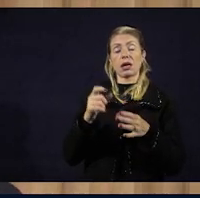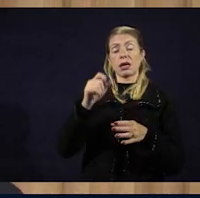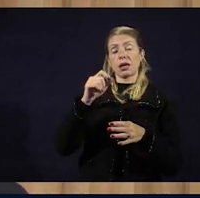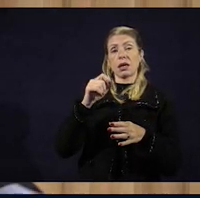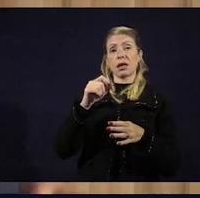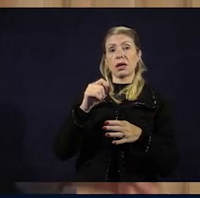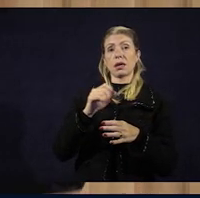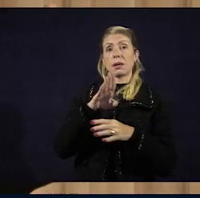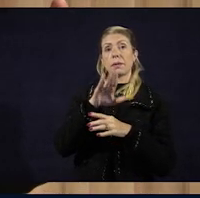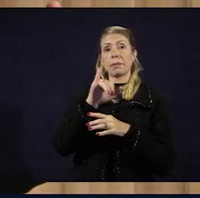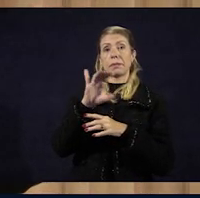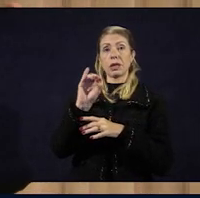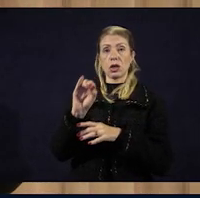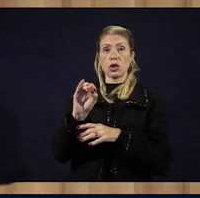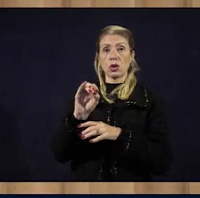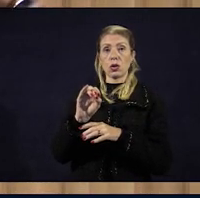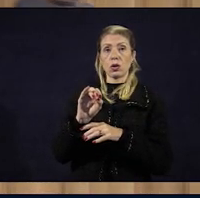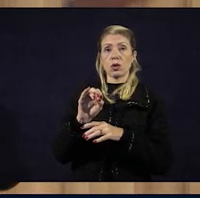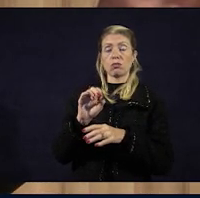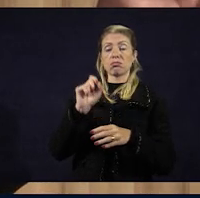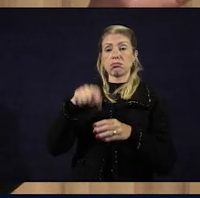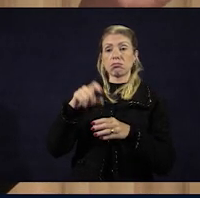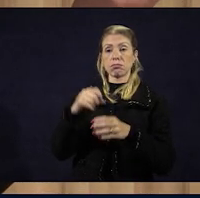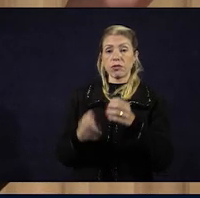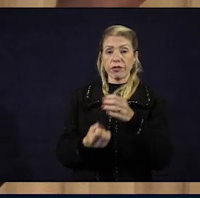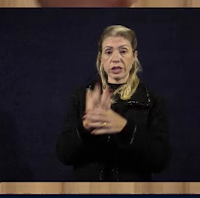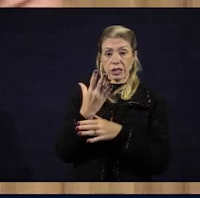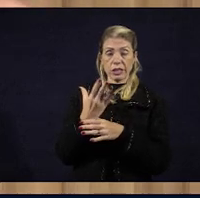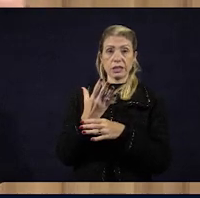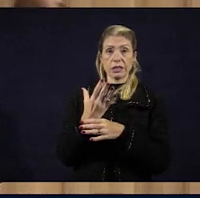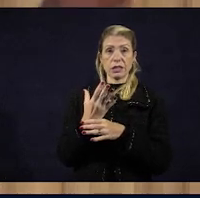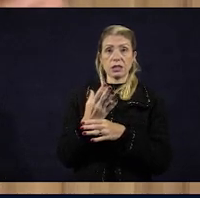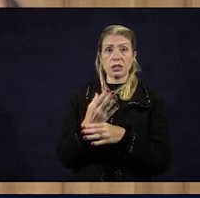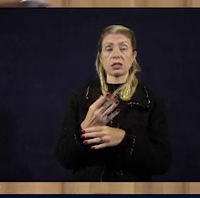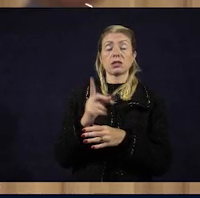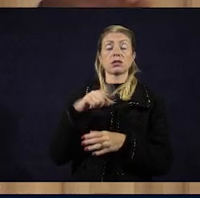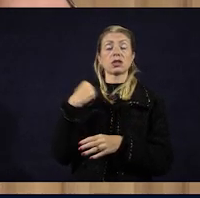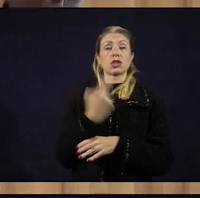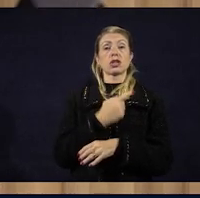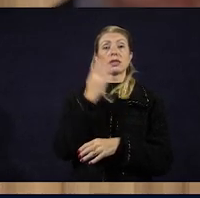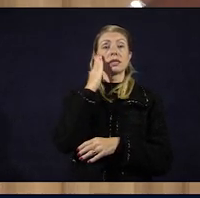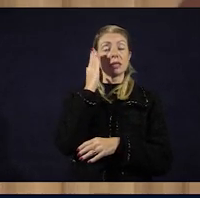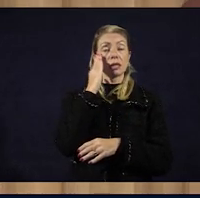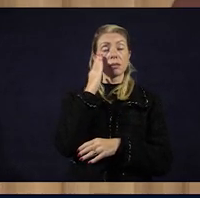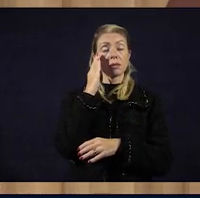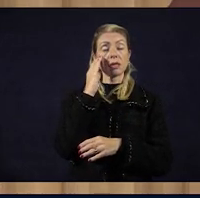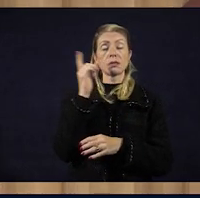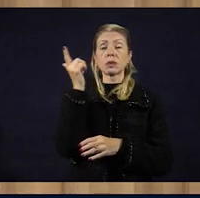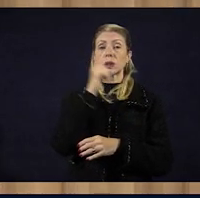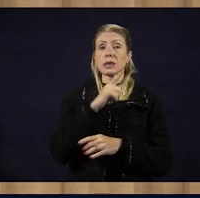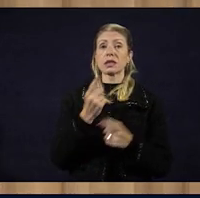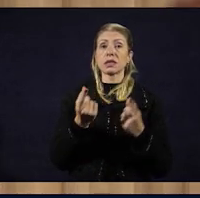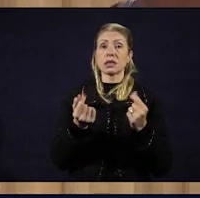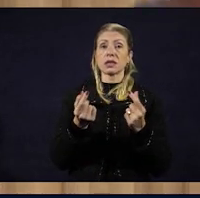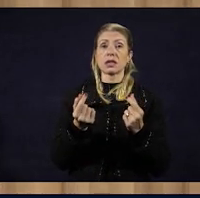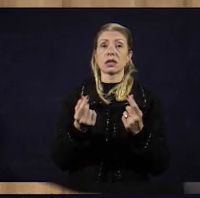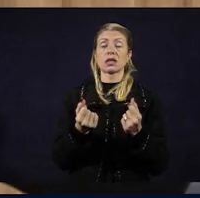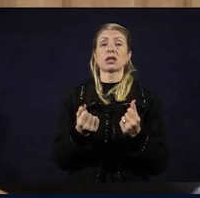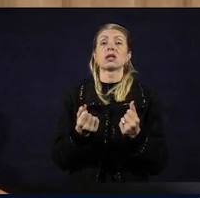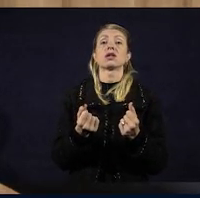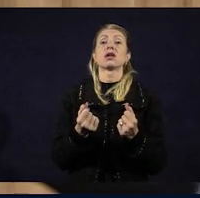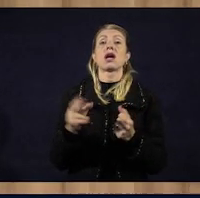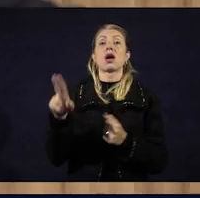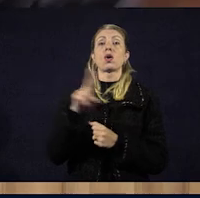acabou de inaugurar o negócio aí da Campo forte uma indústria de biofertilizantes que é o negócio para ganhar dinheiro esse negócio é usar o